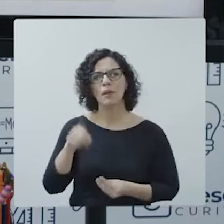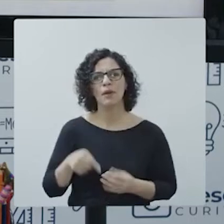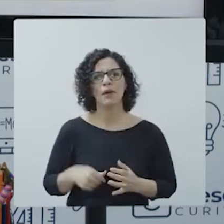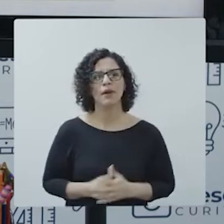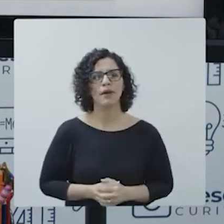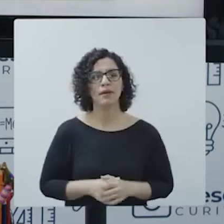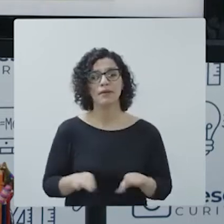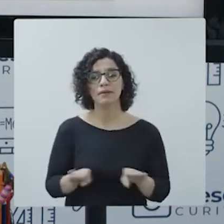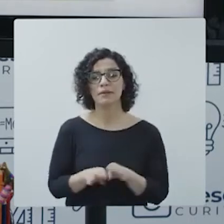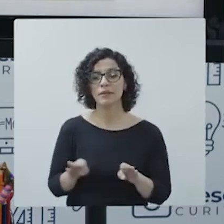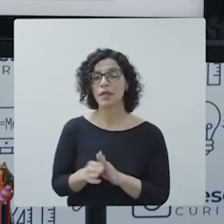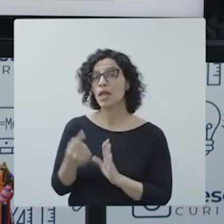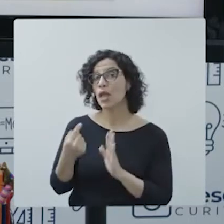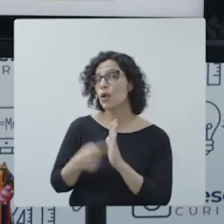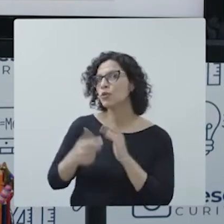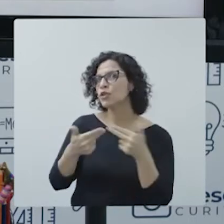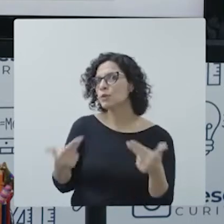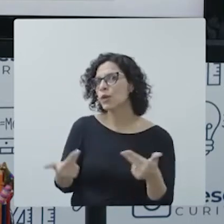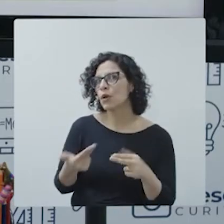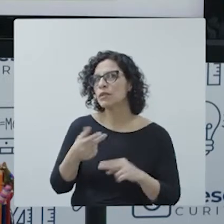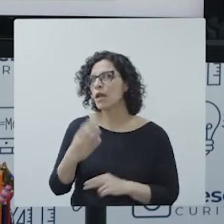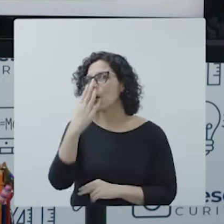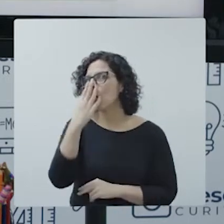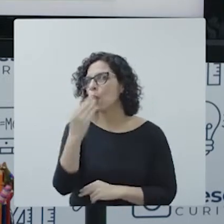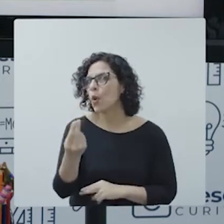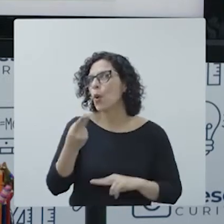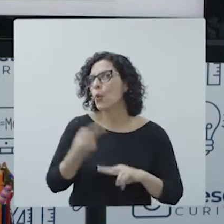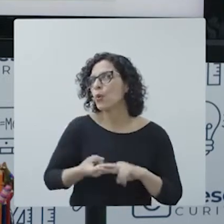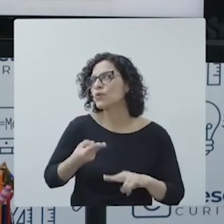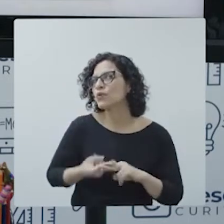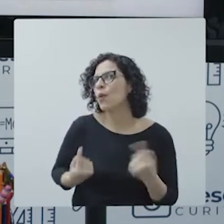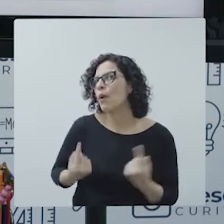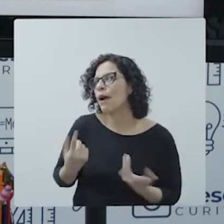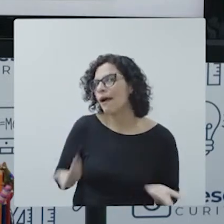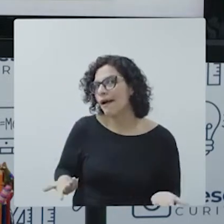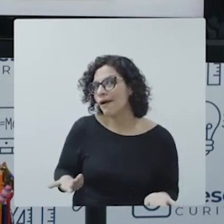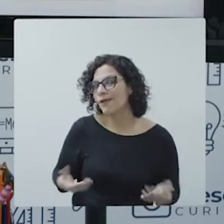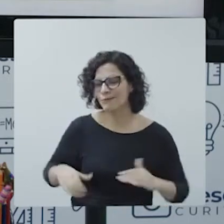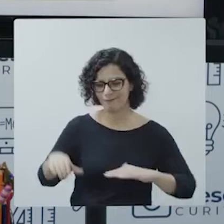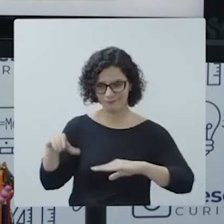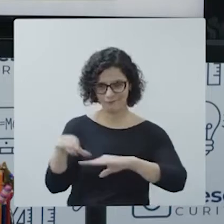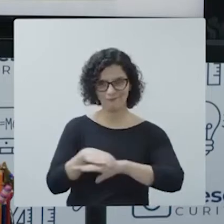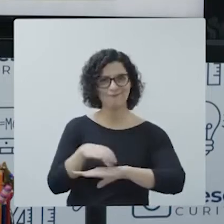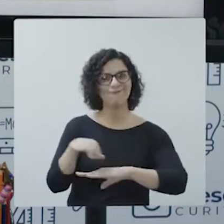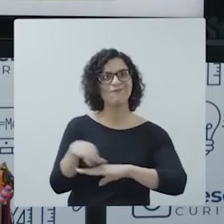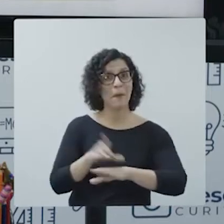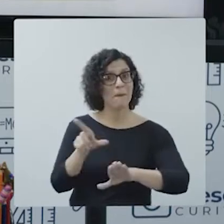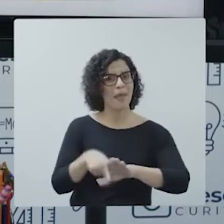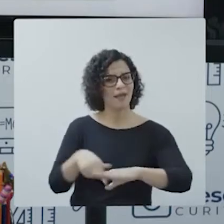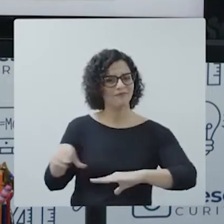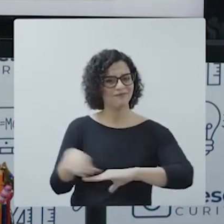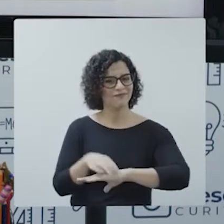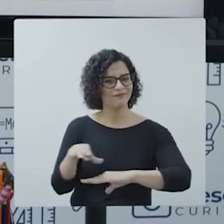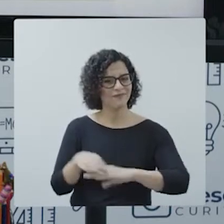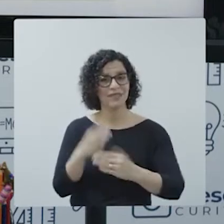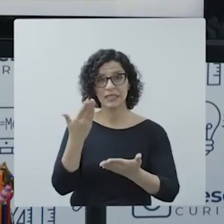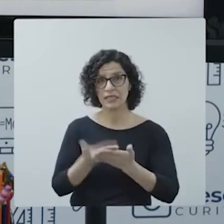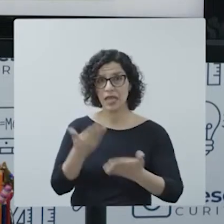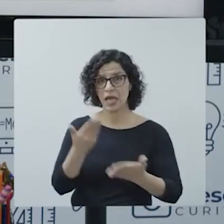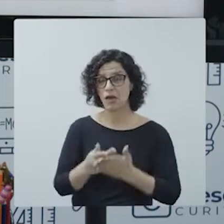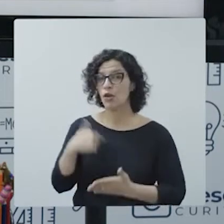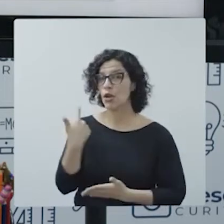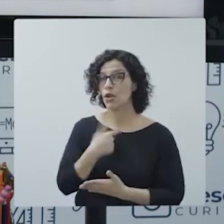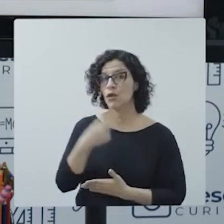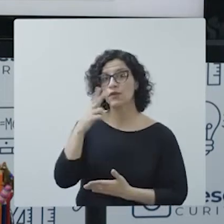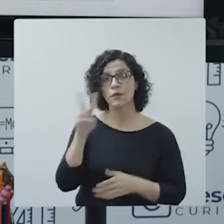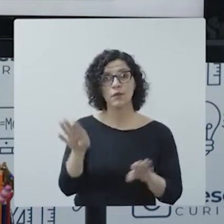foi o último item que o lobo calçou na parlenda? Foram os sapatos. E na aula